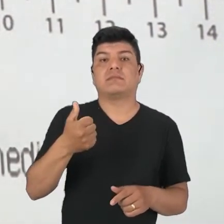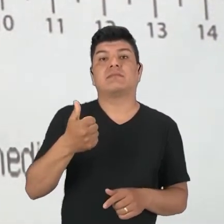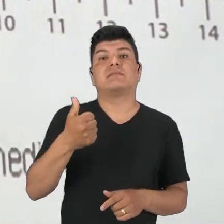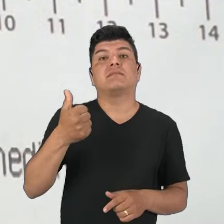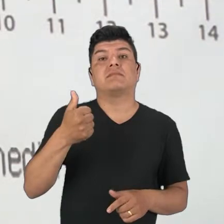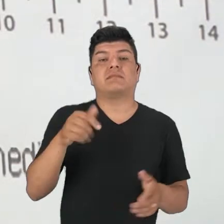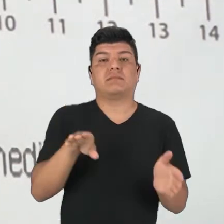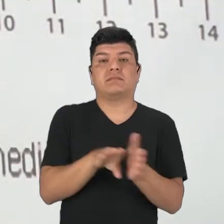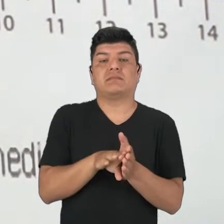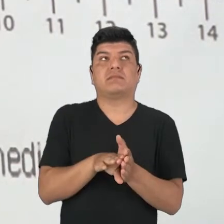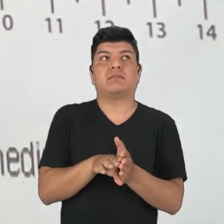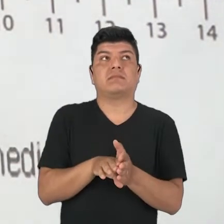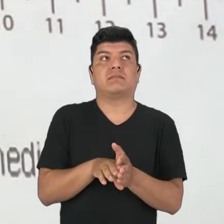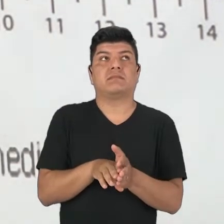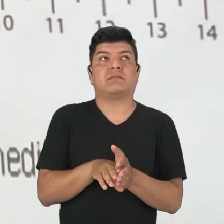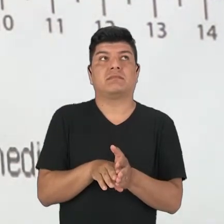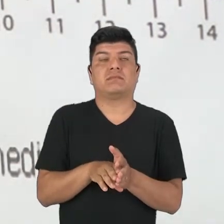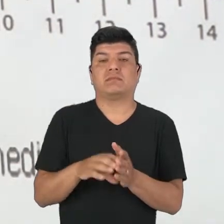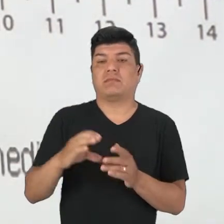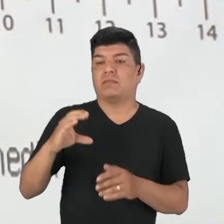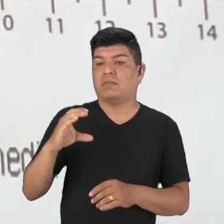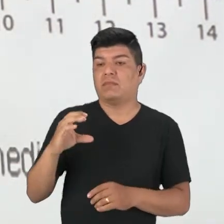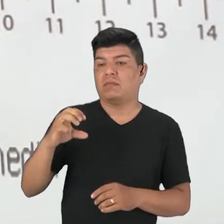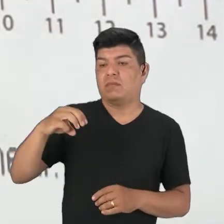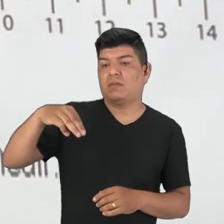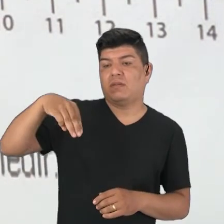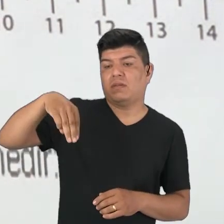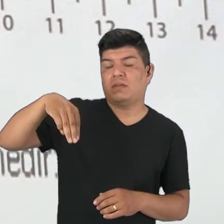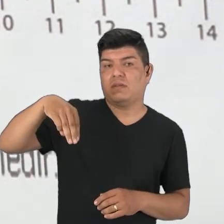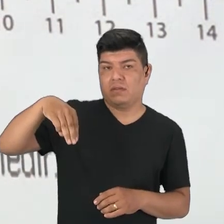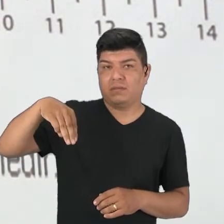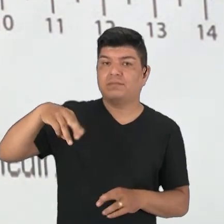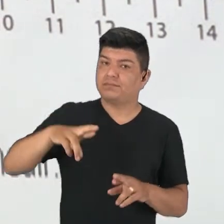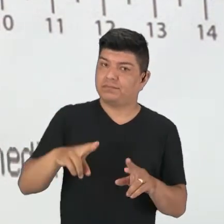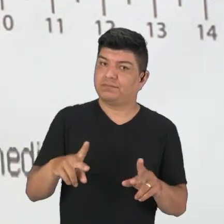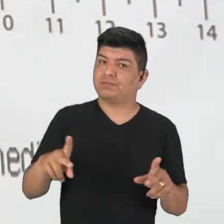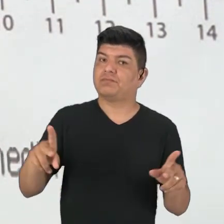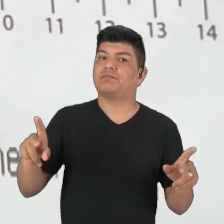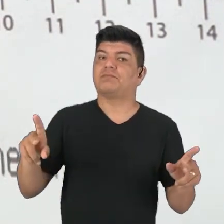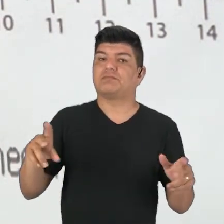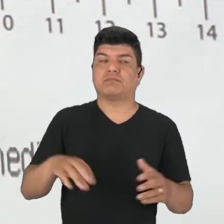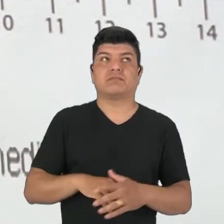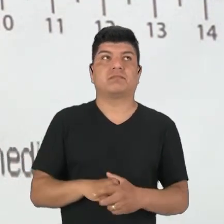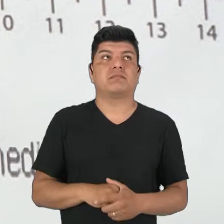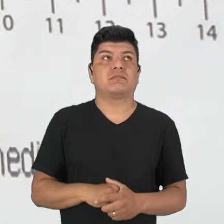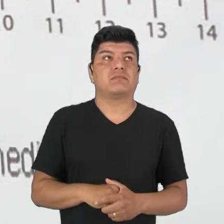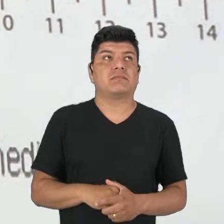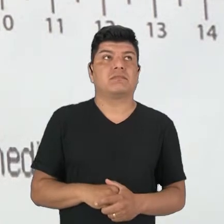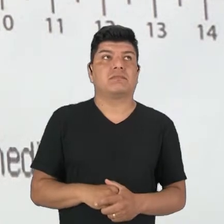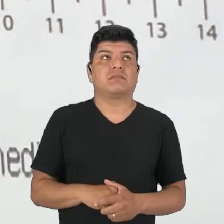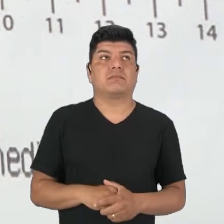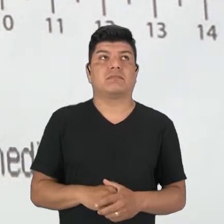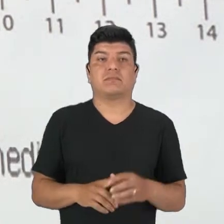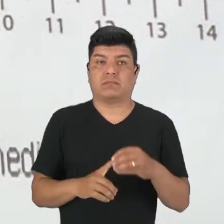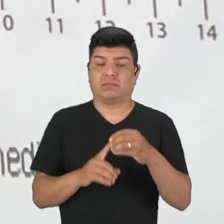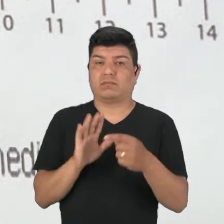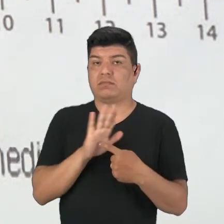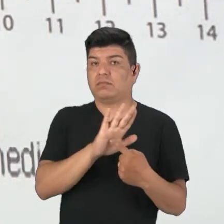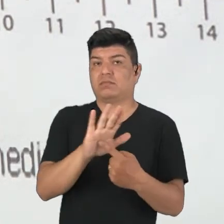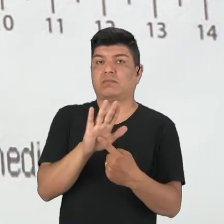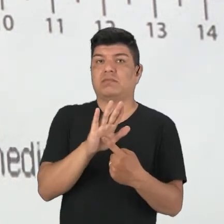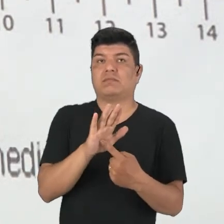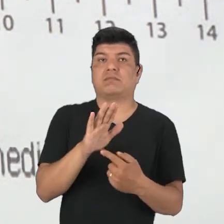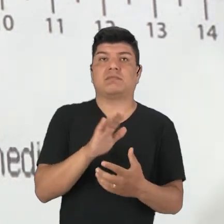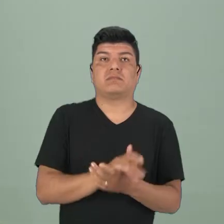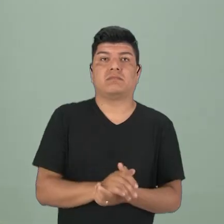primeiro, aqui é centímetro, tá? Que é essa outra unidade de medida que eu mostrei para vocês aqui,